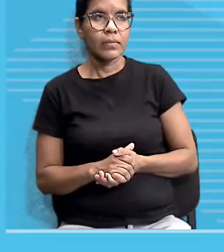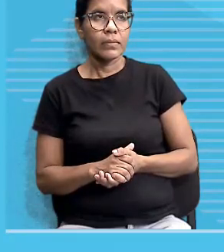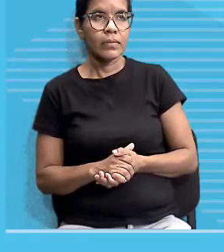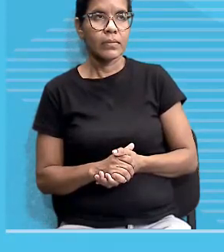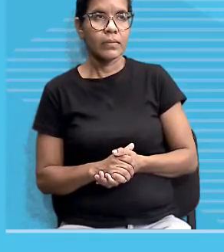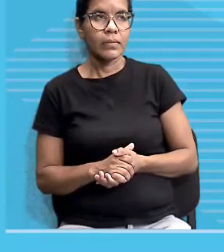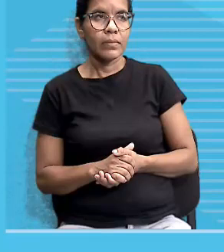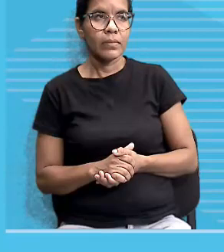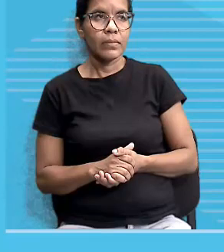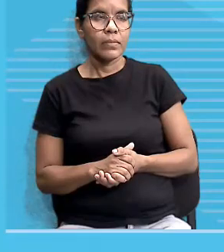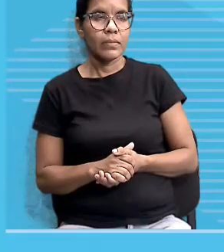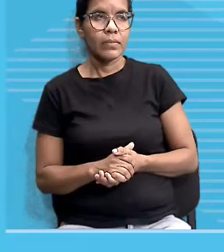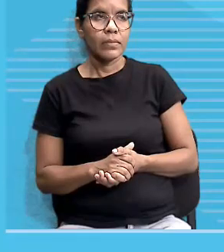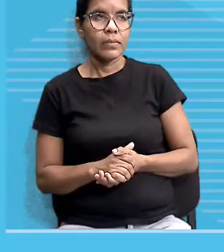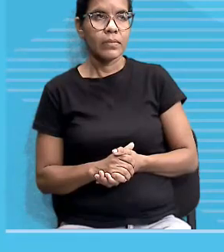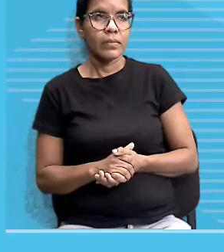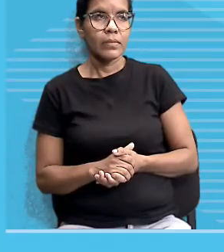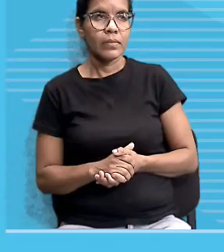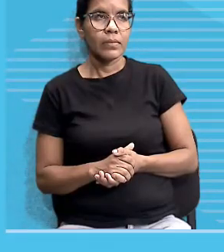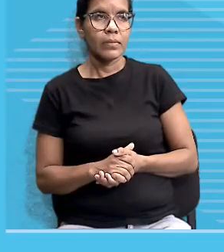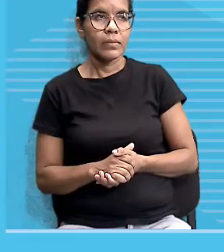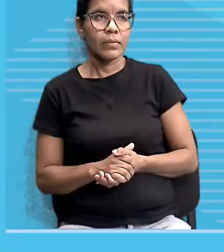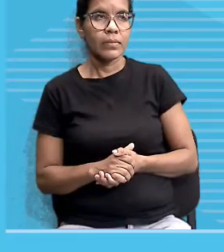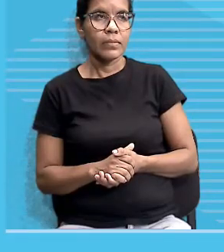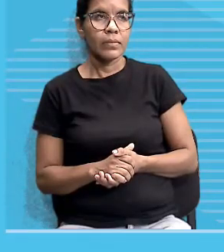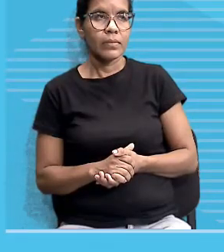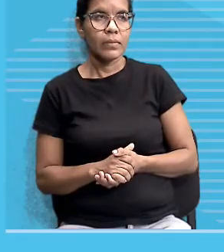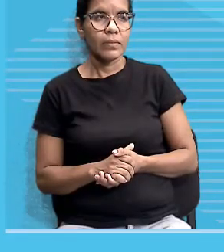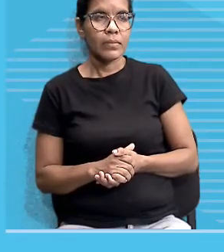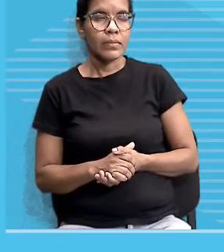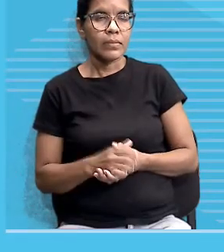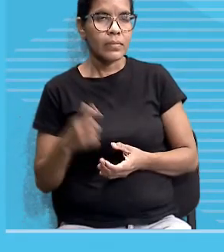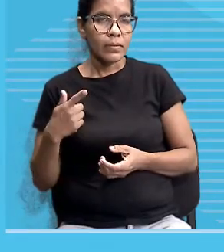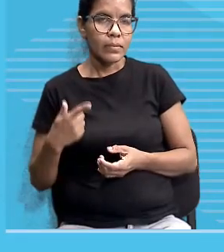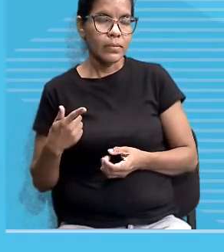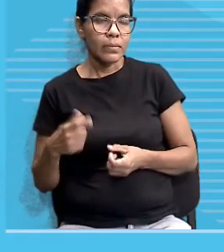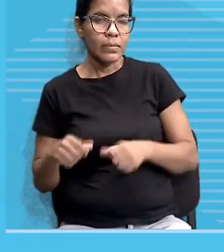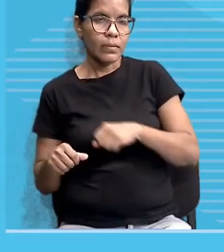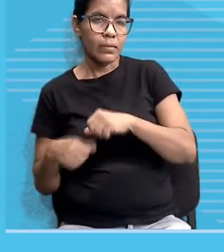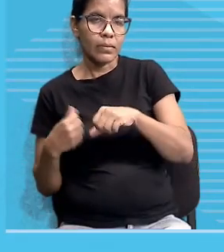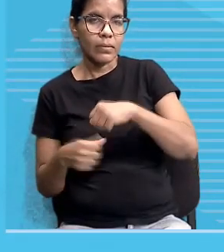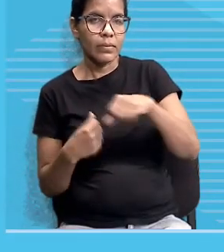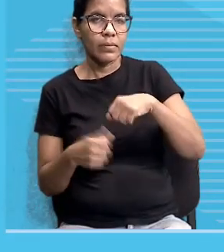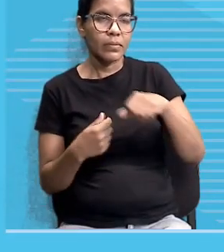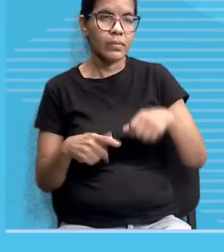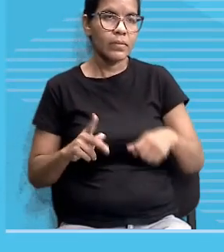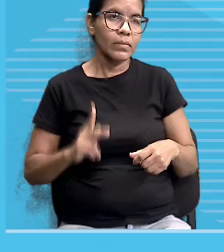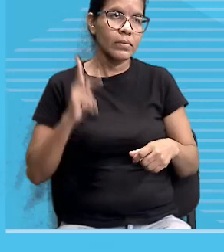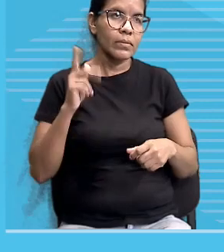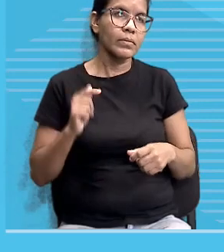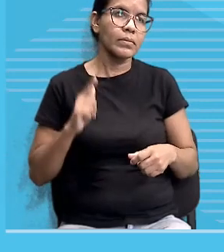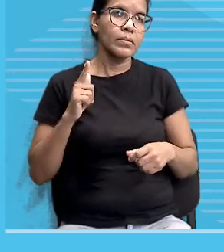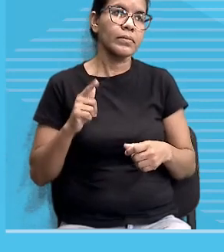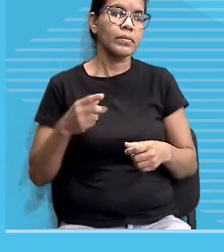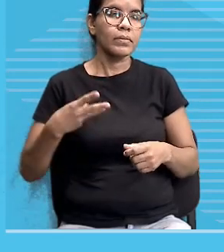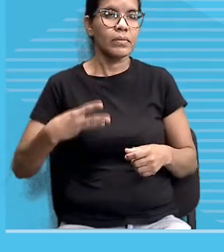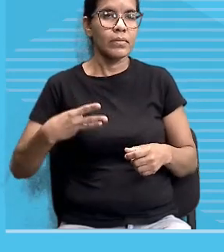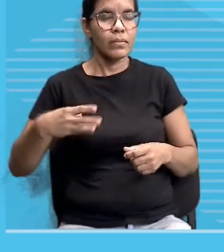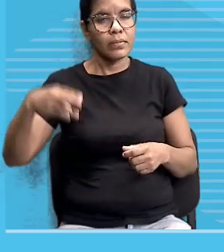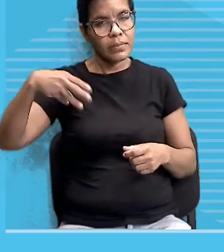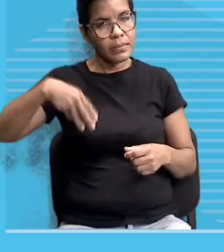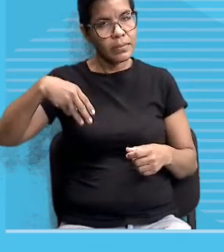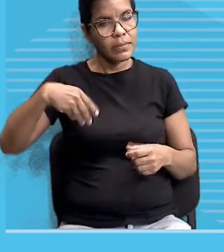colocar na fórmula é transformar isso aqui para kilograma tá eu vou dar Três minutinhos para